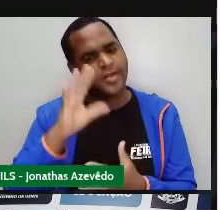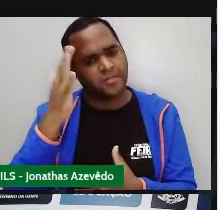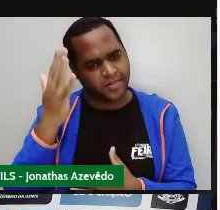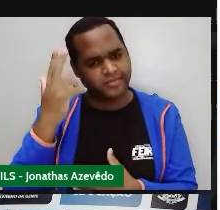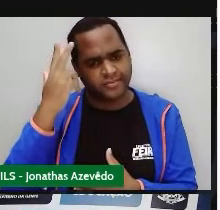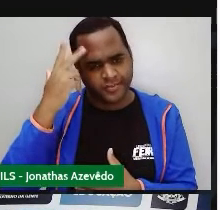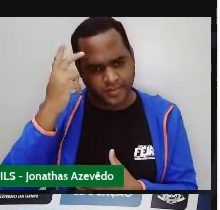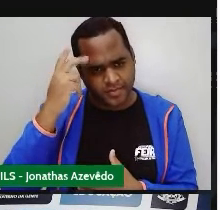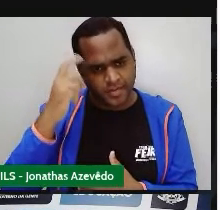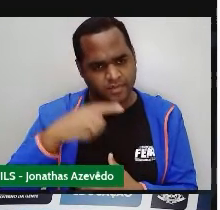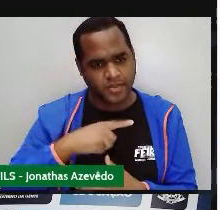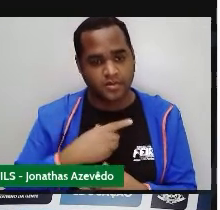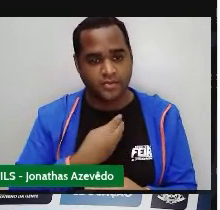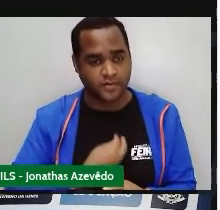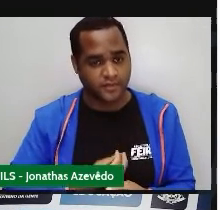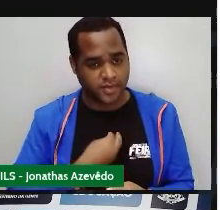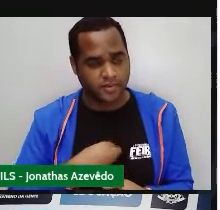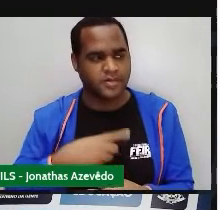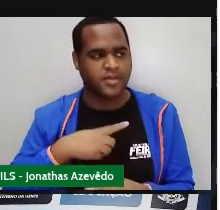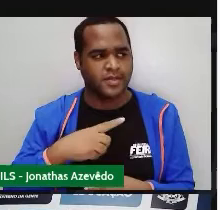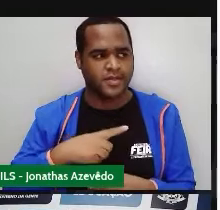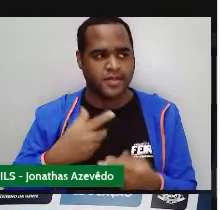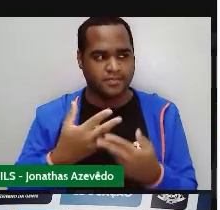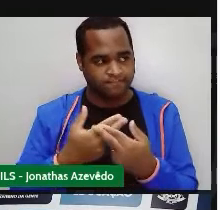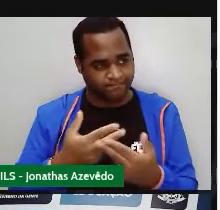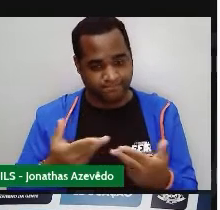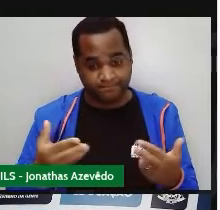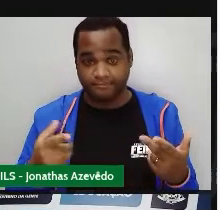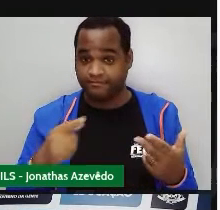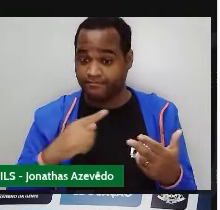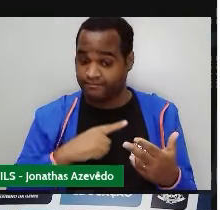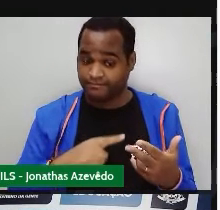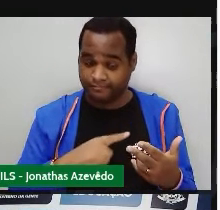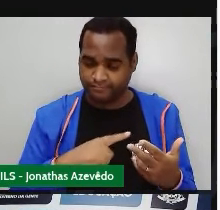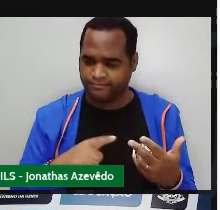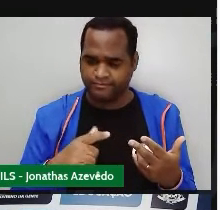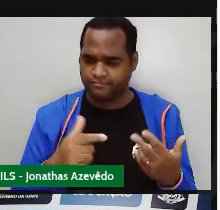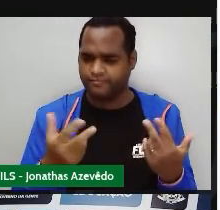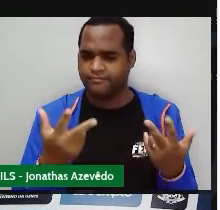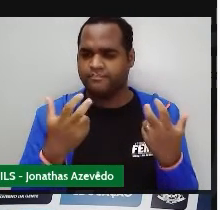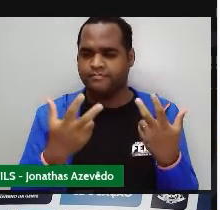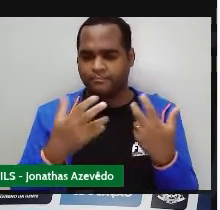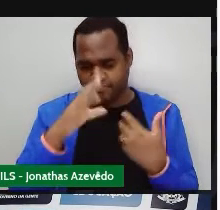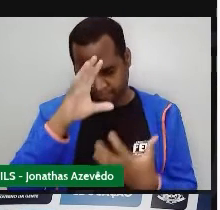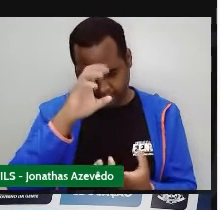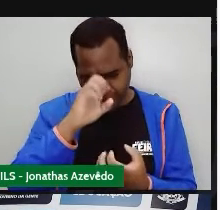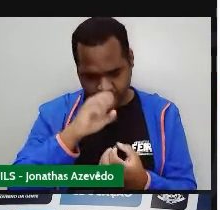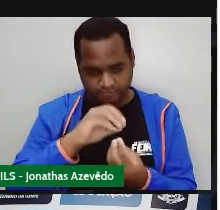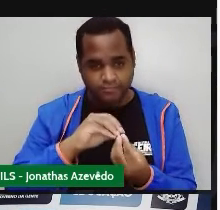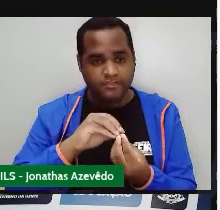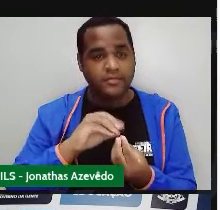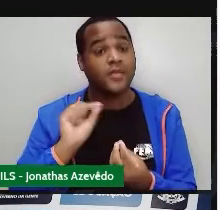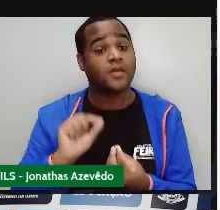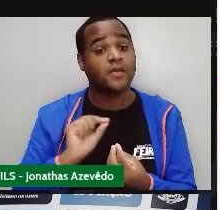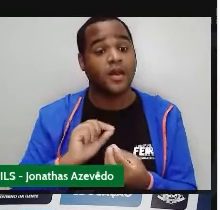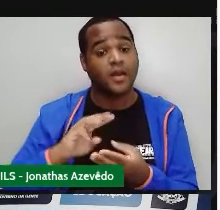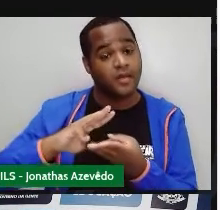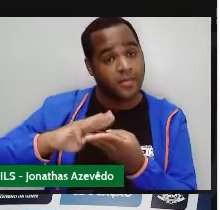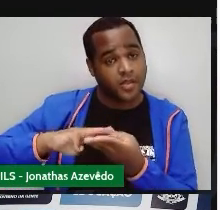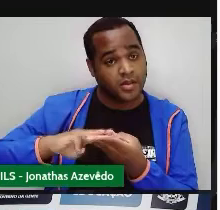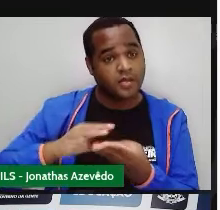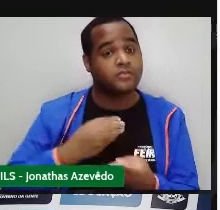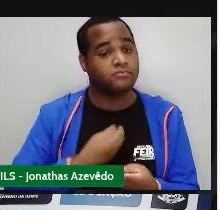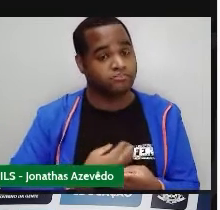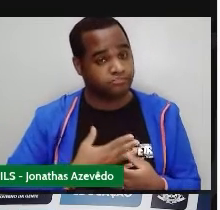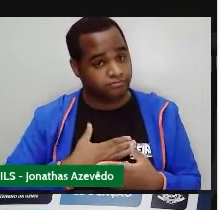né em nossas vidas então é o que é que a gente pode concluir aqui que a matemática EA